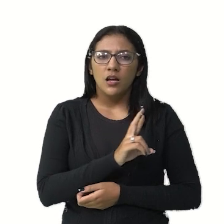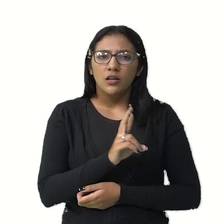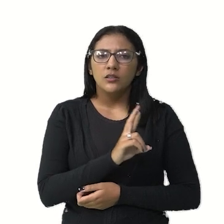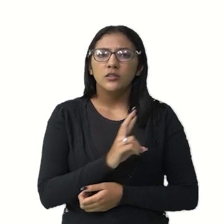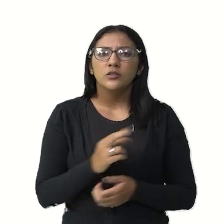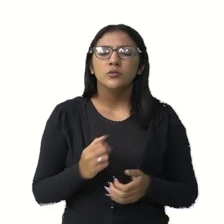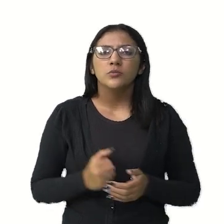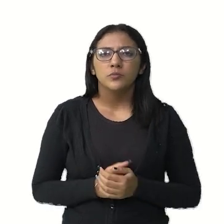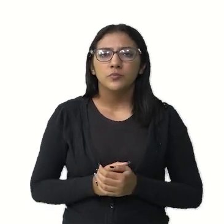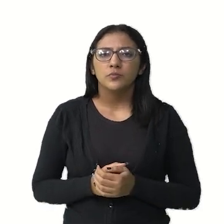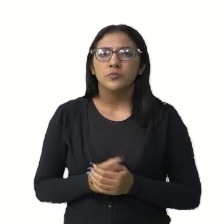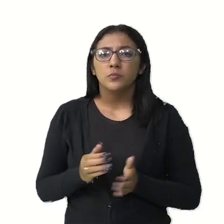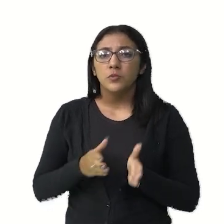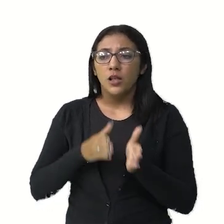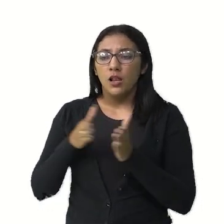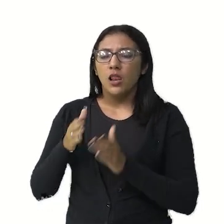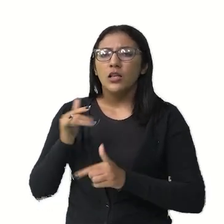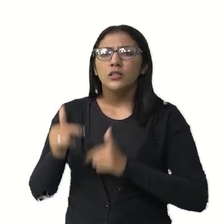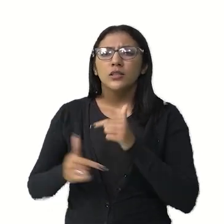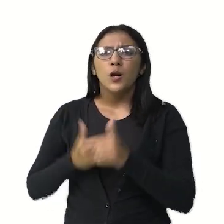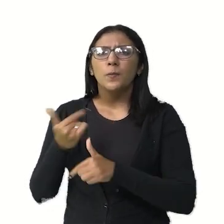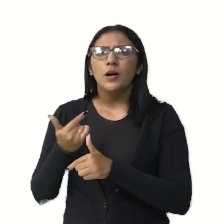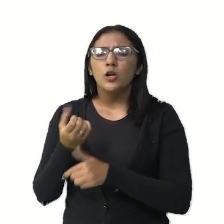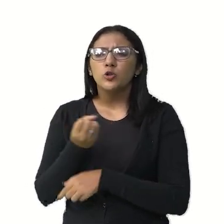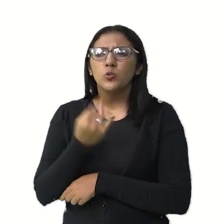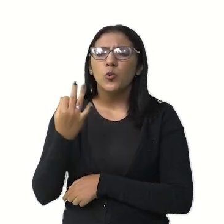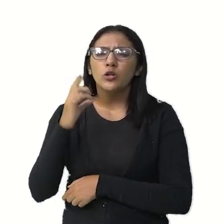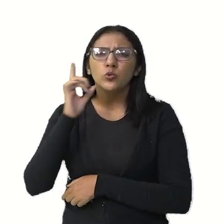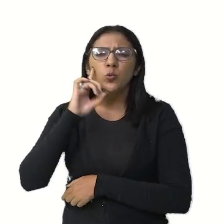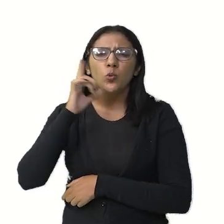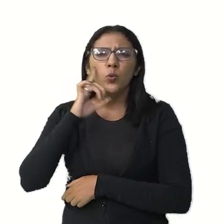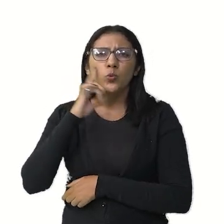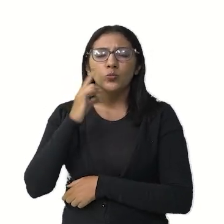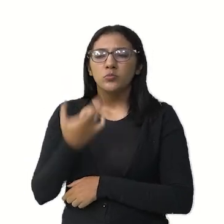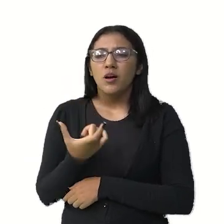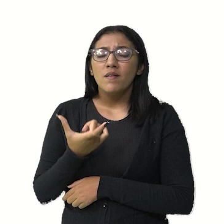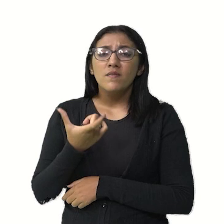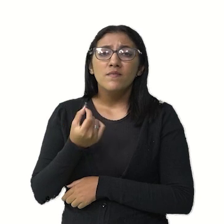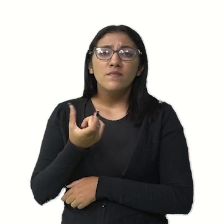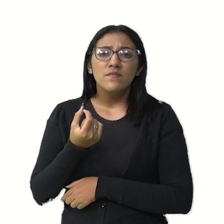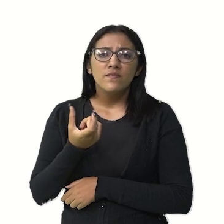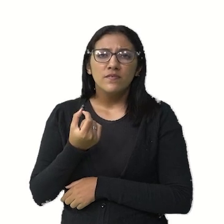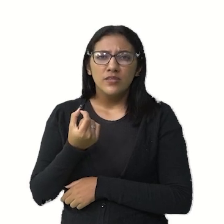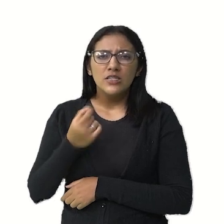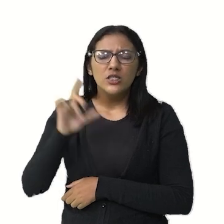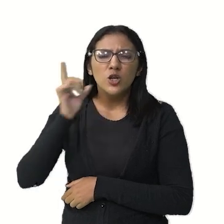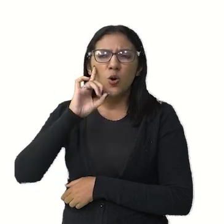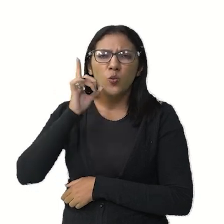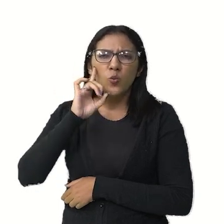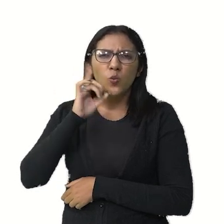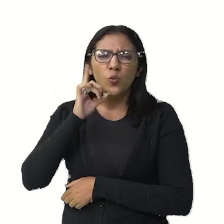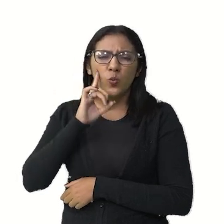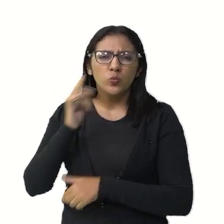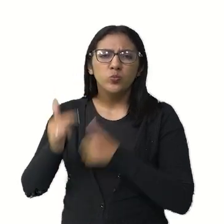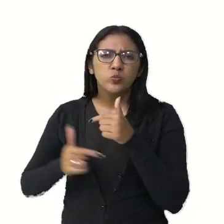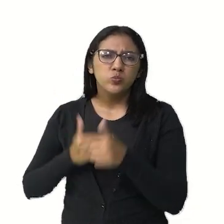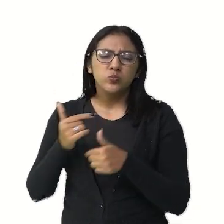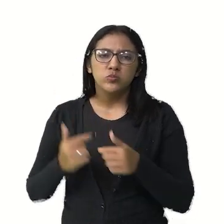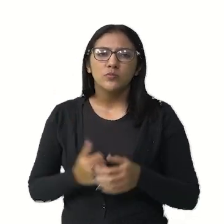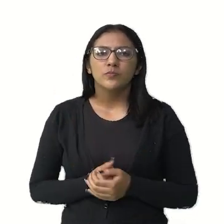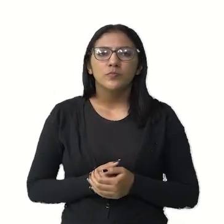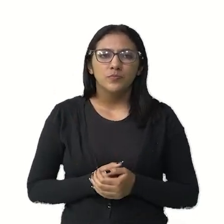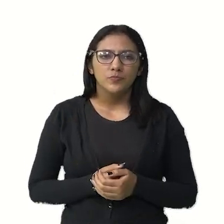em 20 dias. Tá? É um operário que ganha isso aí em 20 dias. Quanto